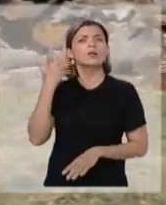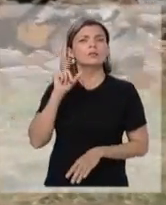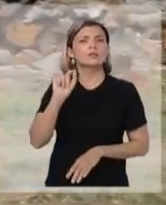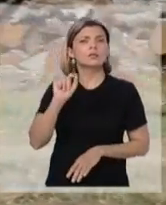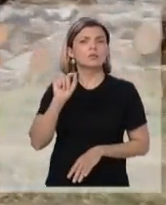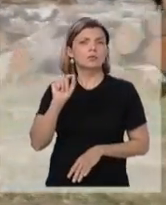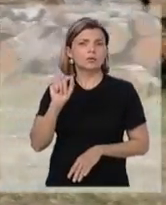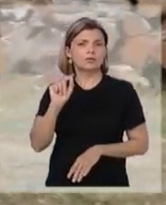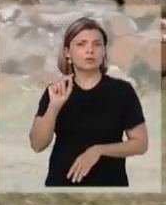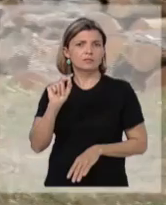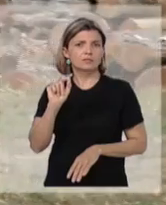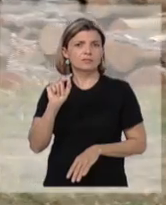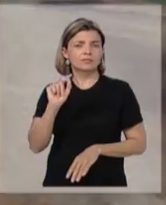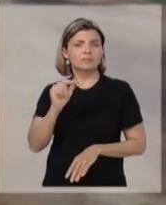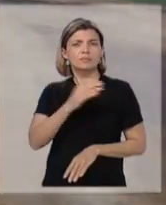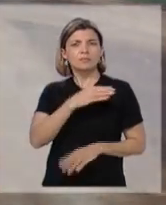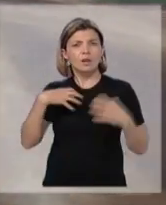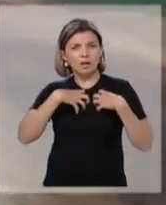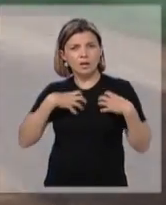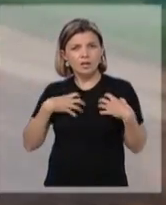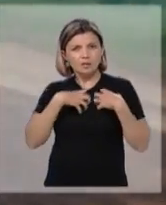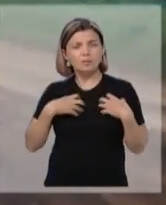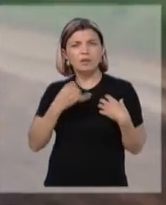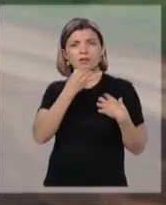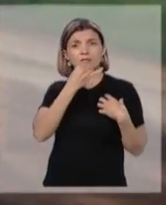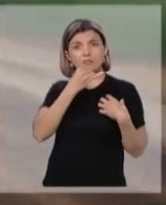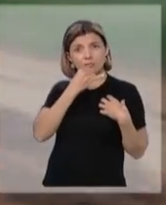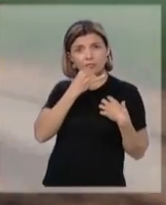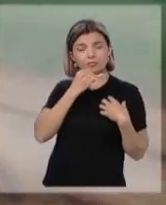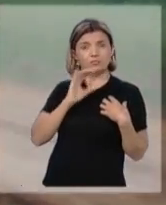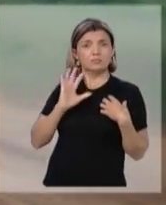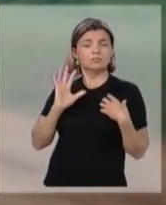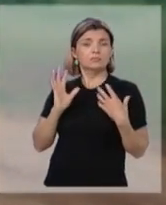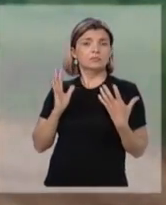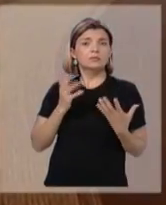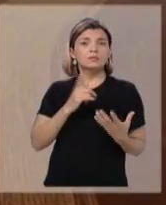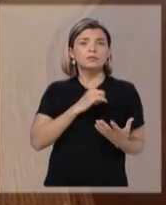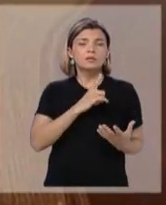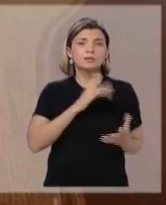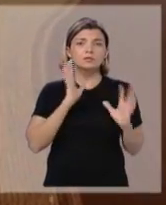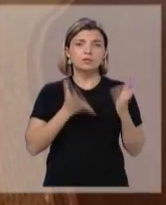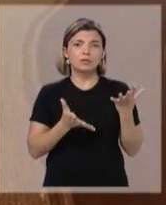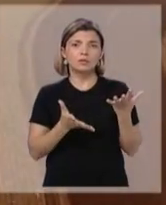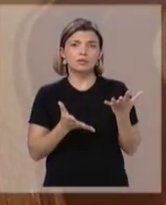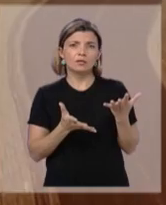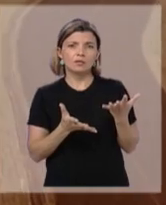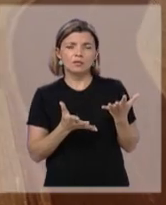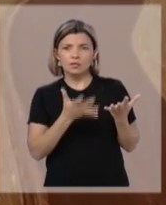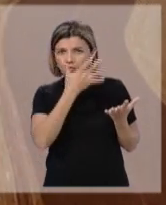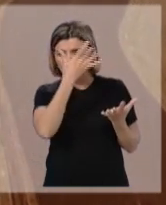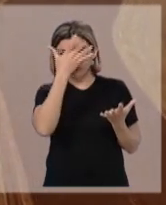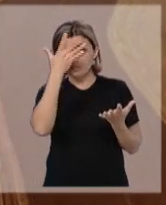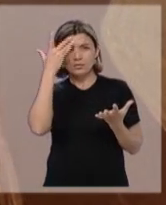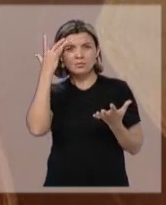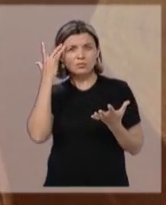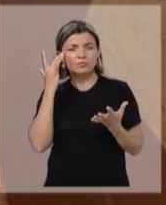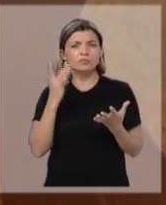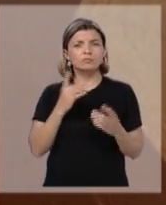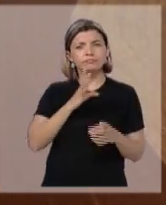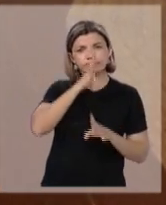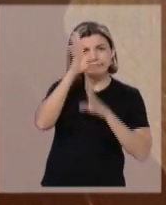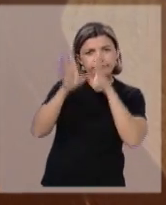afetam diretamente outros seres vivos. Um exemplo disso é o processo de eliminação ou